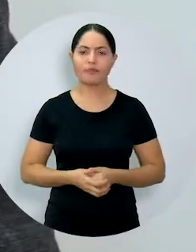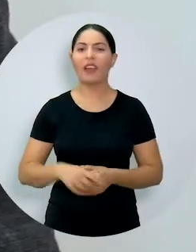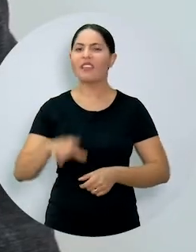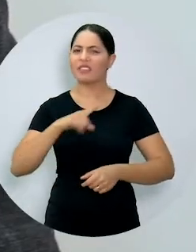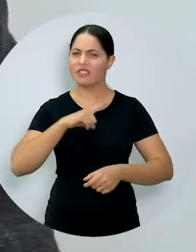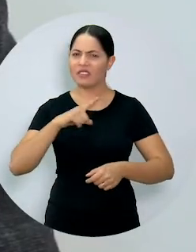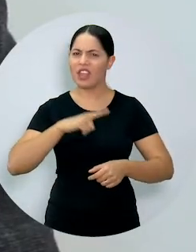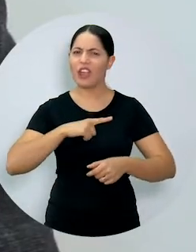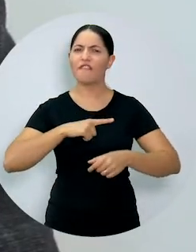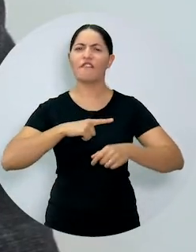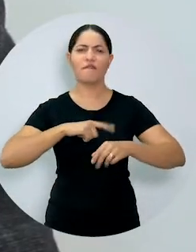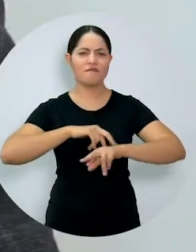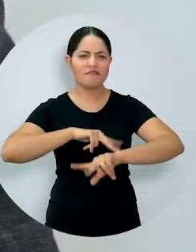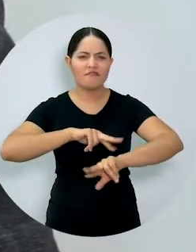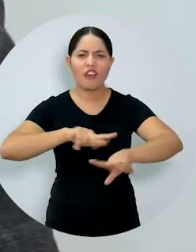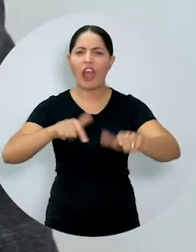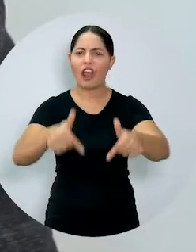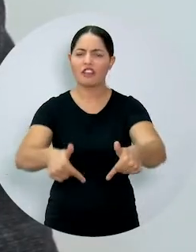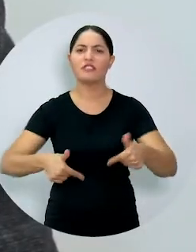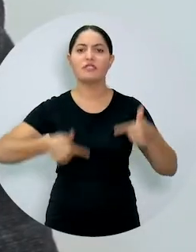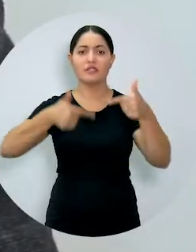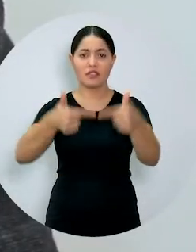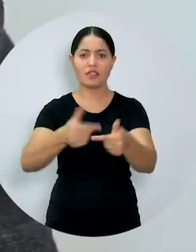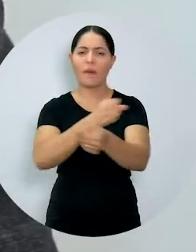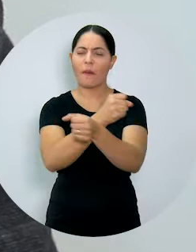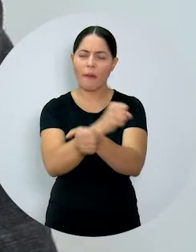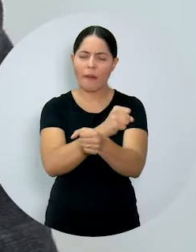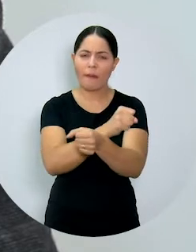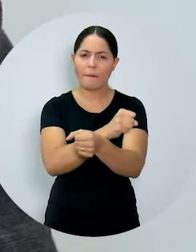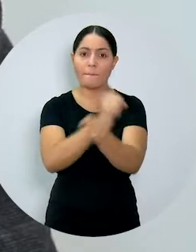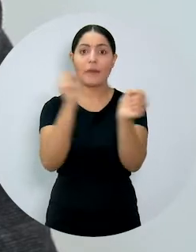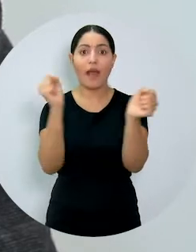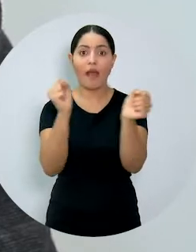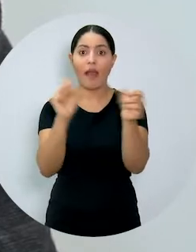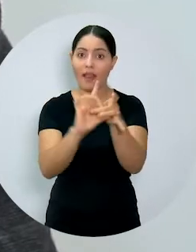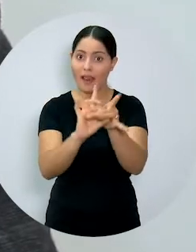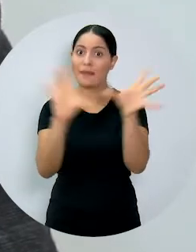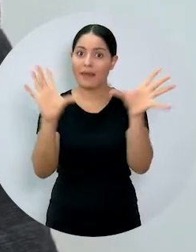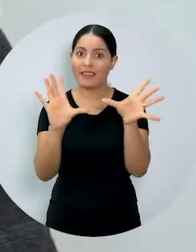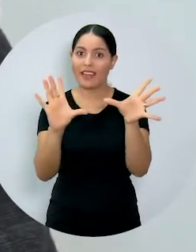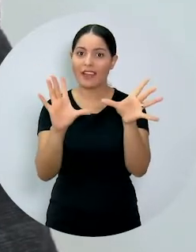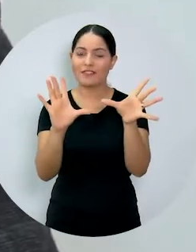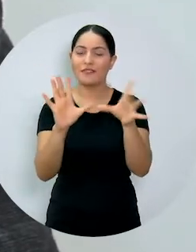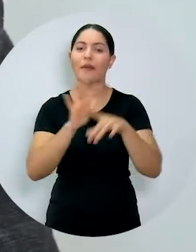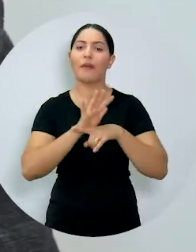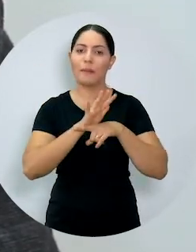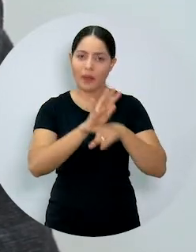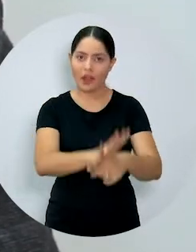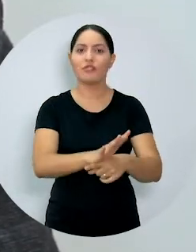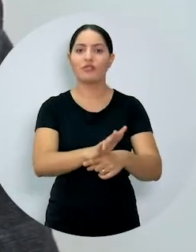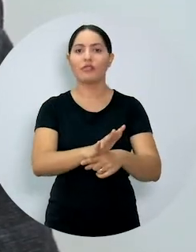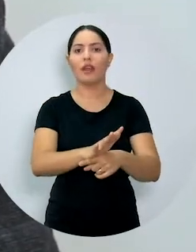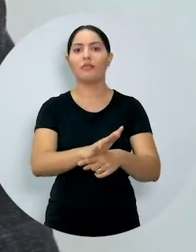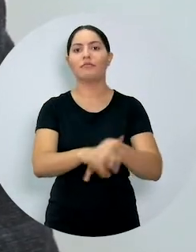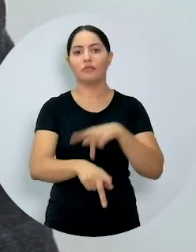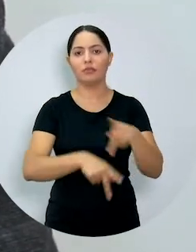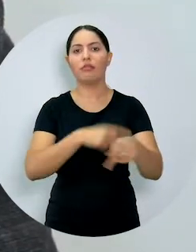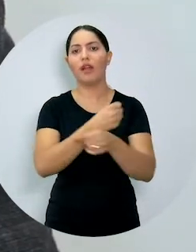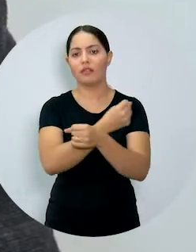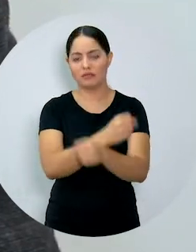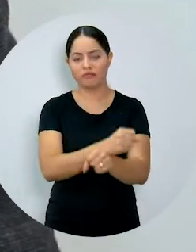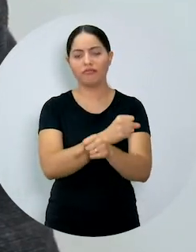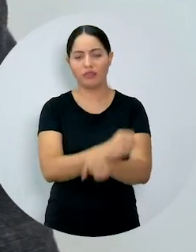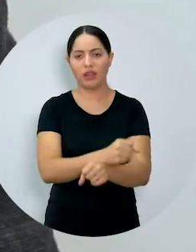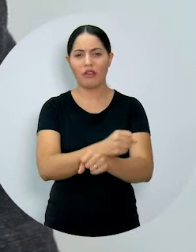Muitas ações de liberdade foram empreendidas por advogados voluntários, graciosamente, em favor dos escravos, que